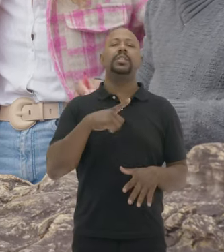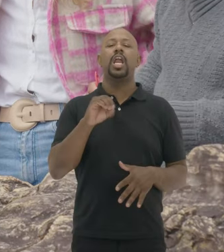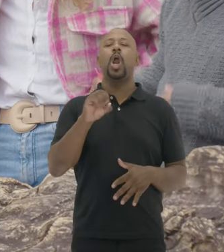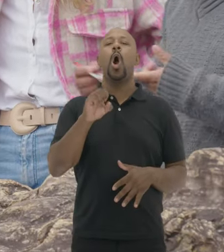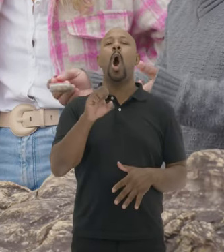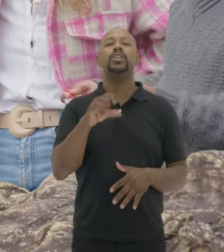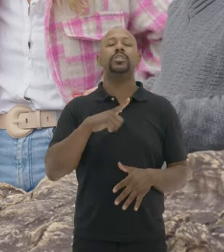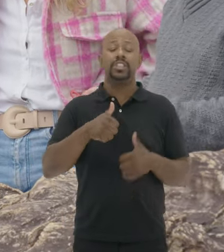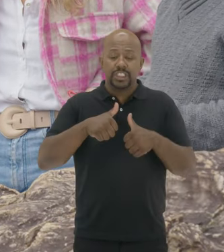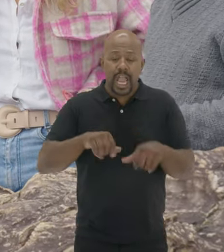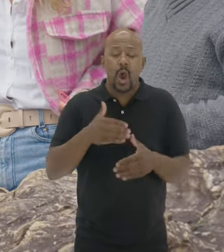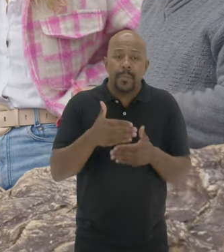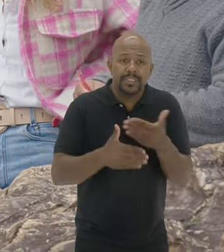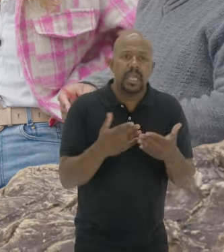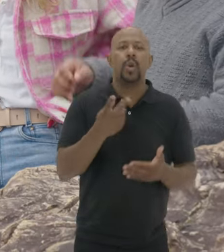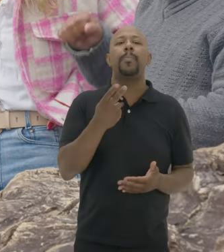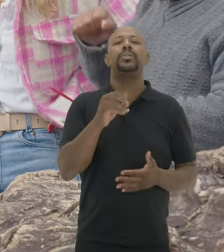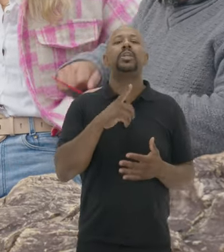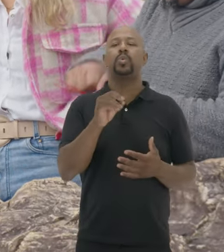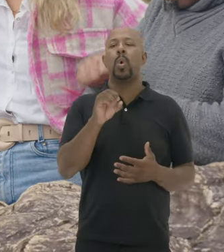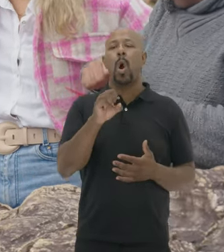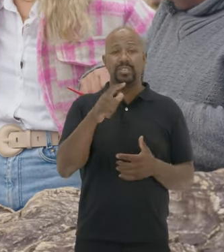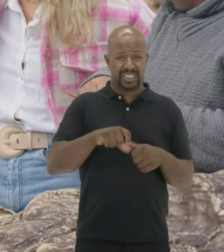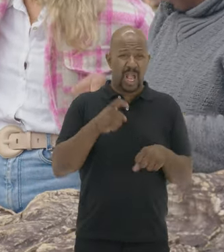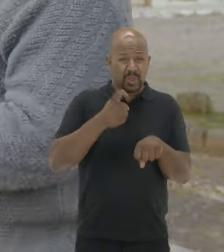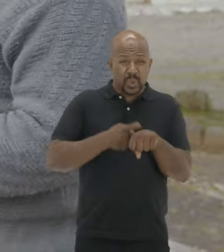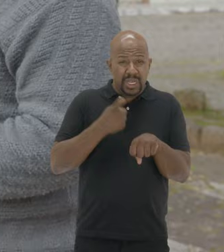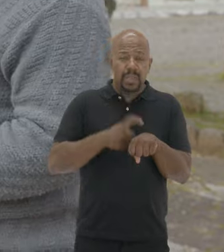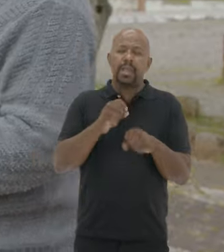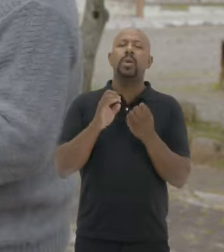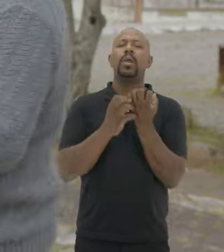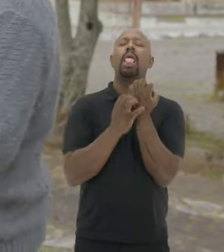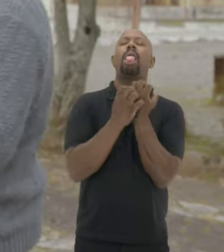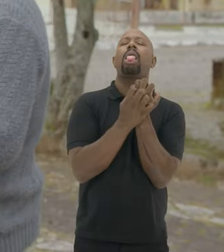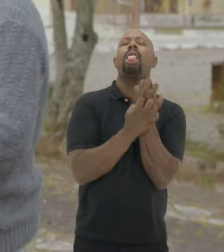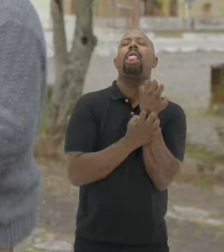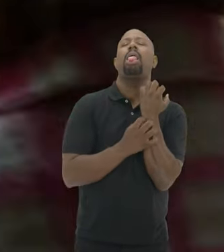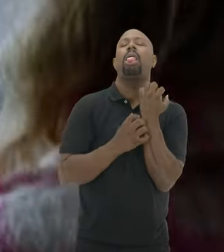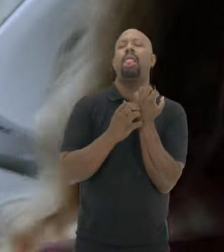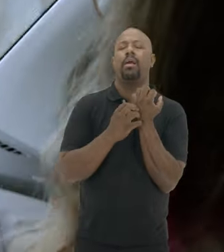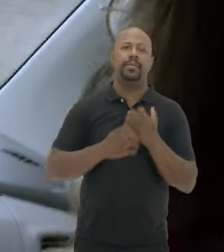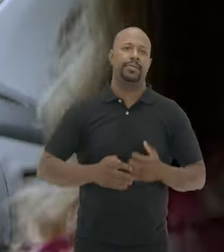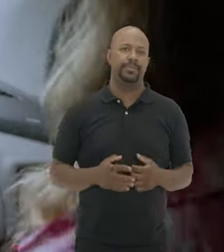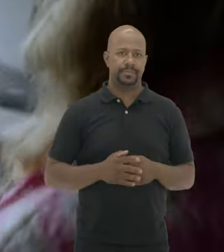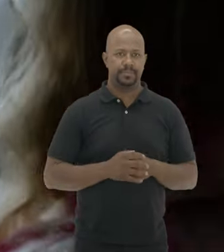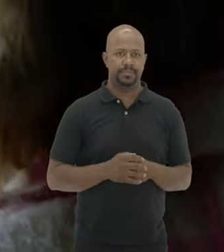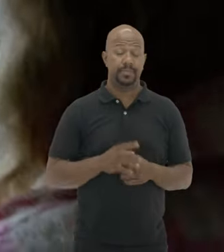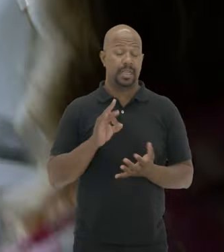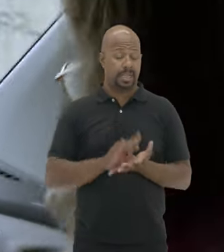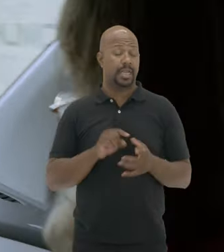ossos em processo de fossilização ou seja o osso tá durinho só que ele tá tudo poroso no carro